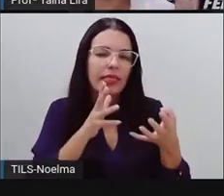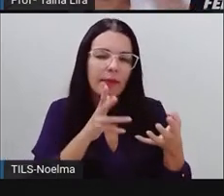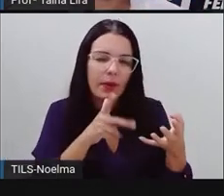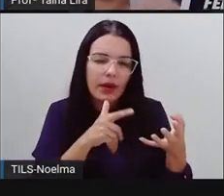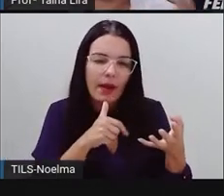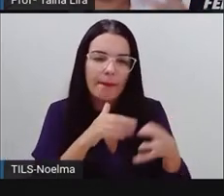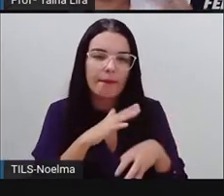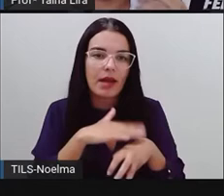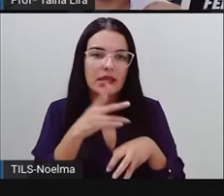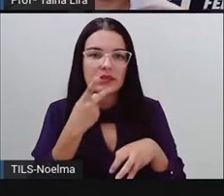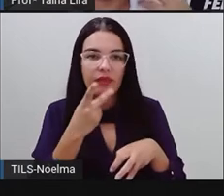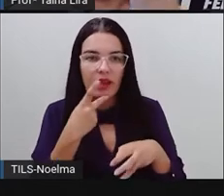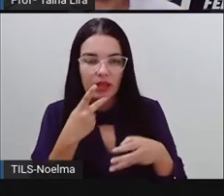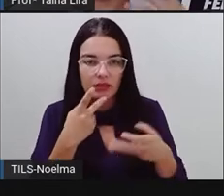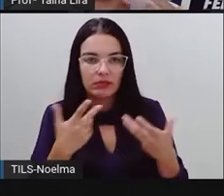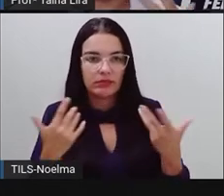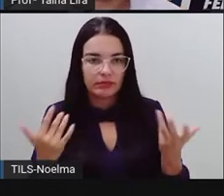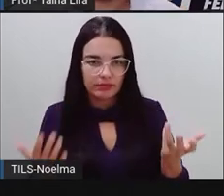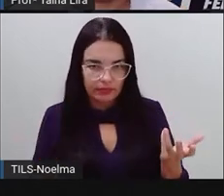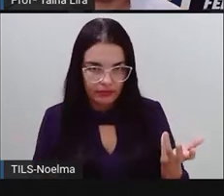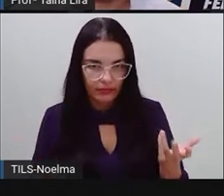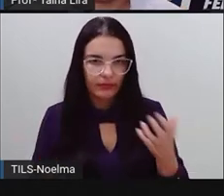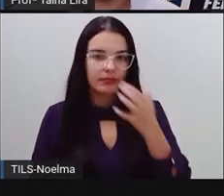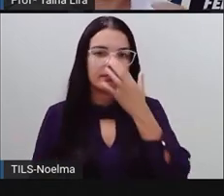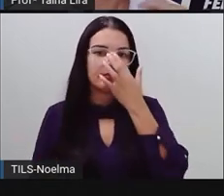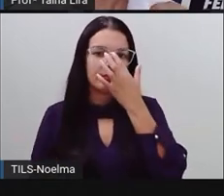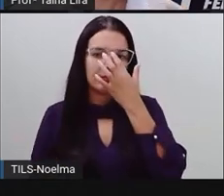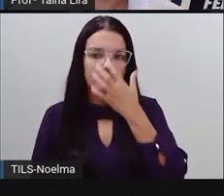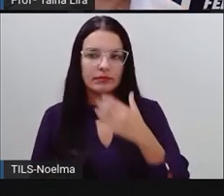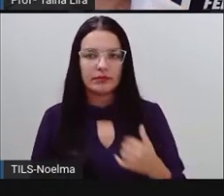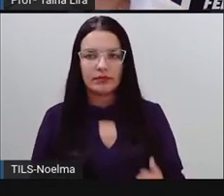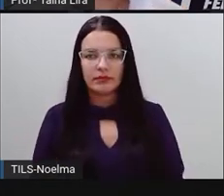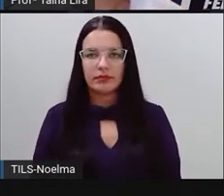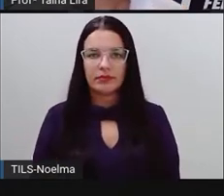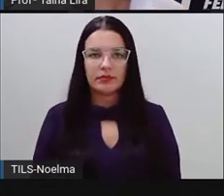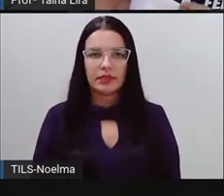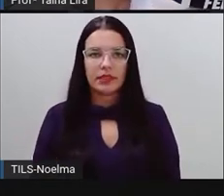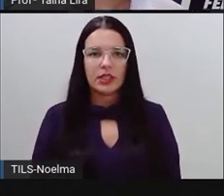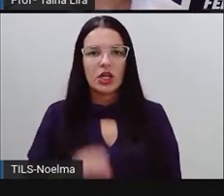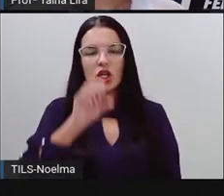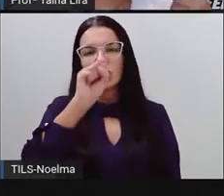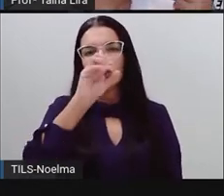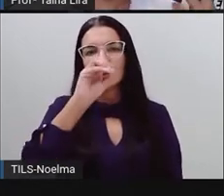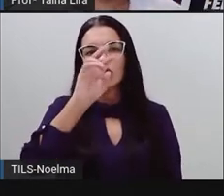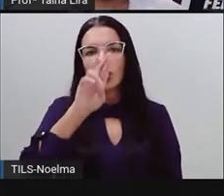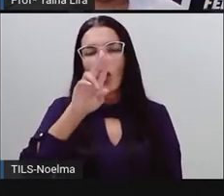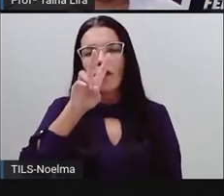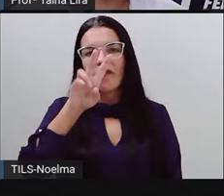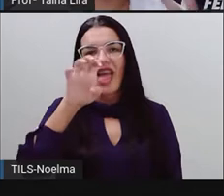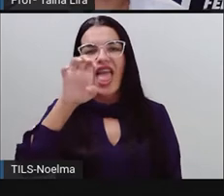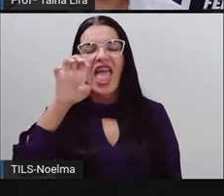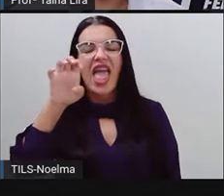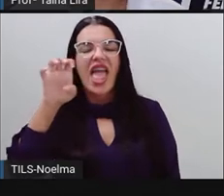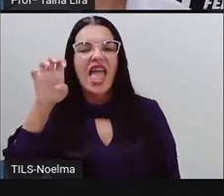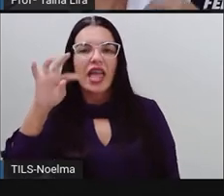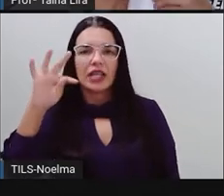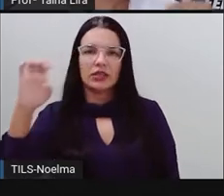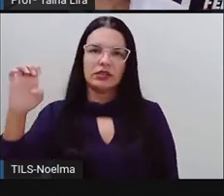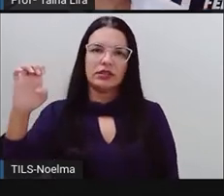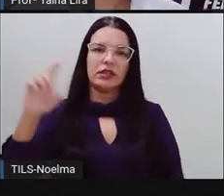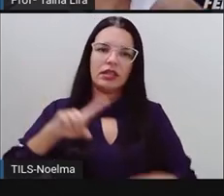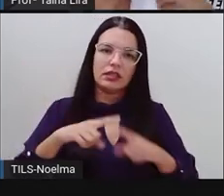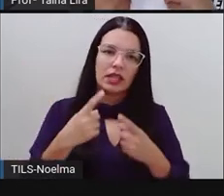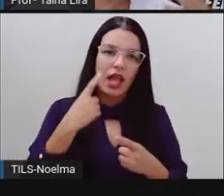mais aqui eu falando essa celular demora mais na minha boca Tá bom então ó sorvete